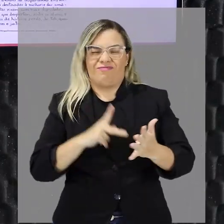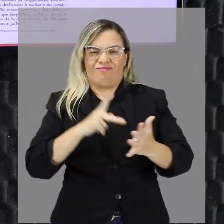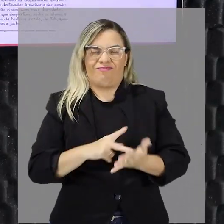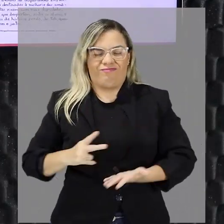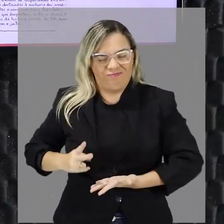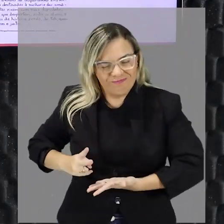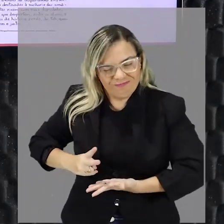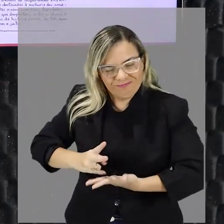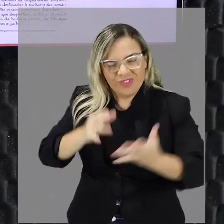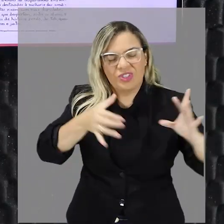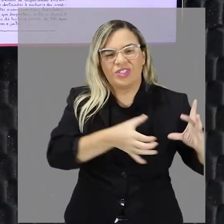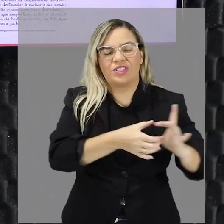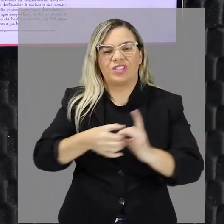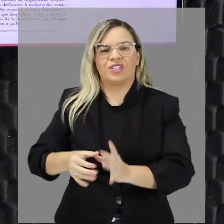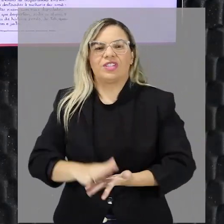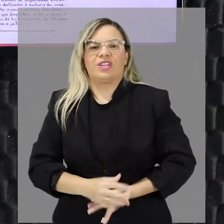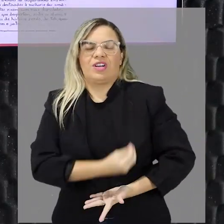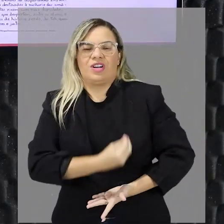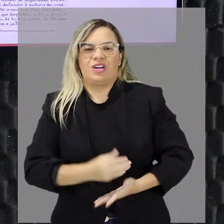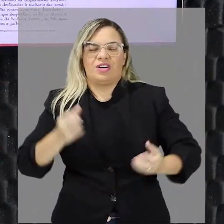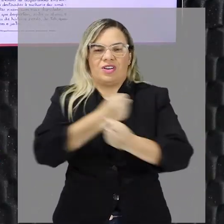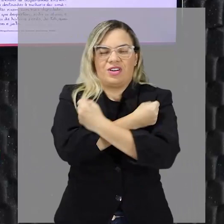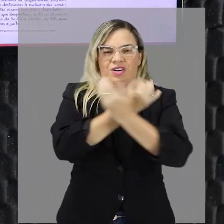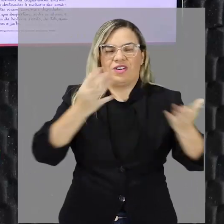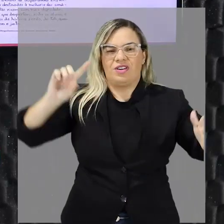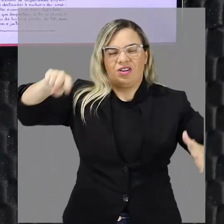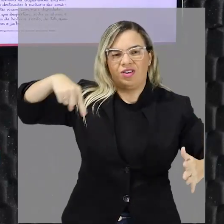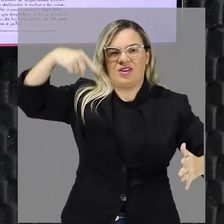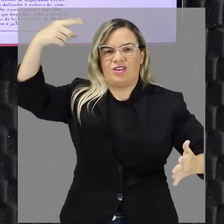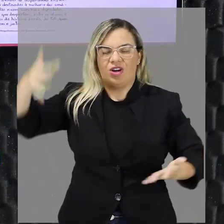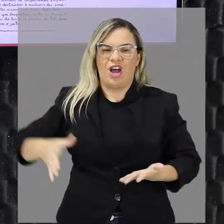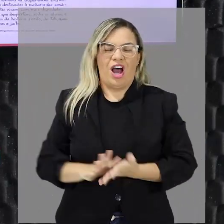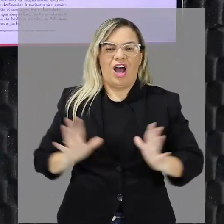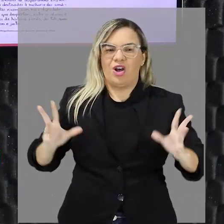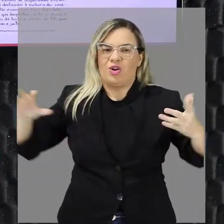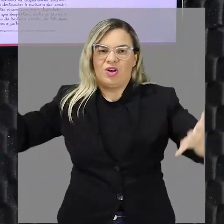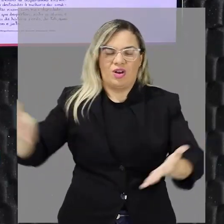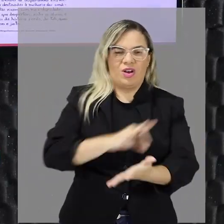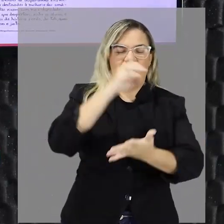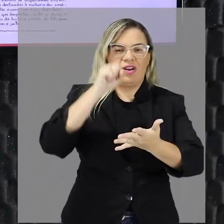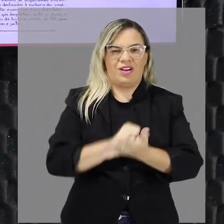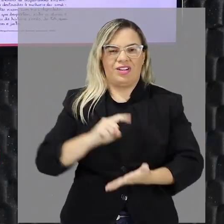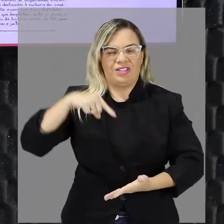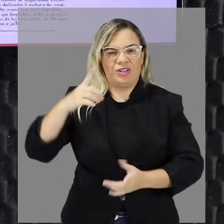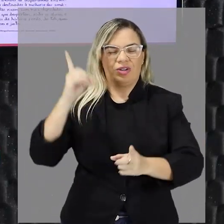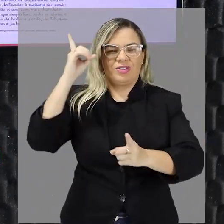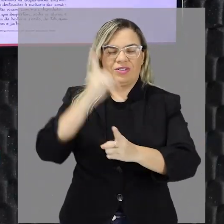resto da vida de vocês. Um abraço, aguardo todas as inscrições e até lá!